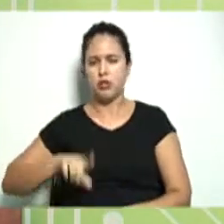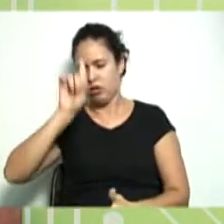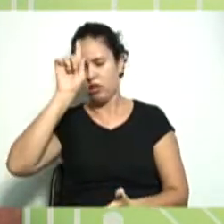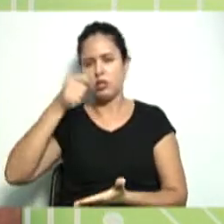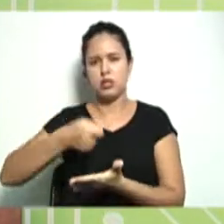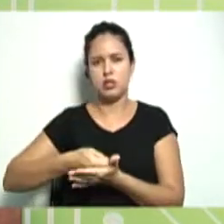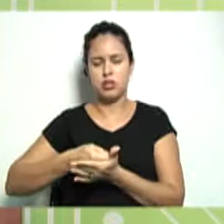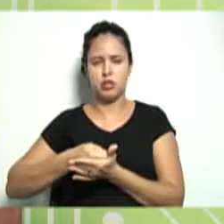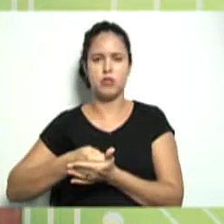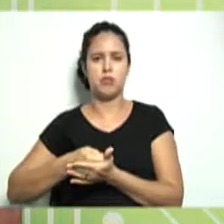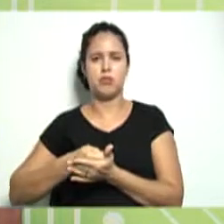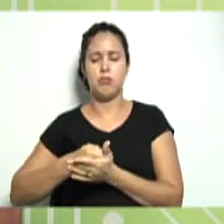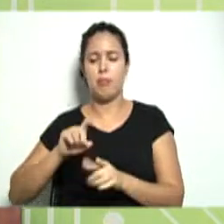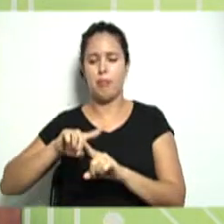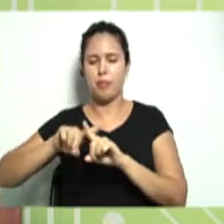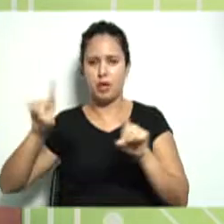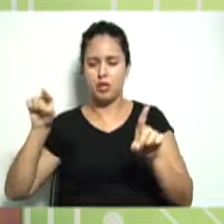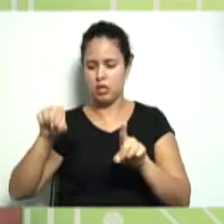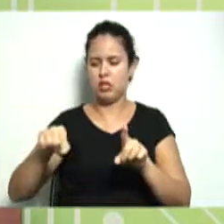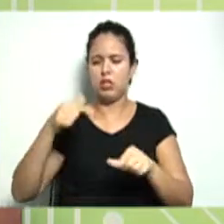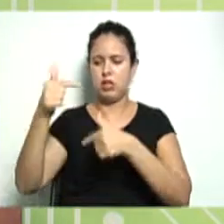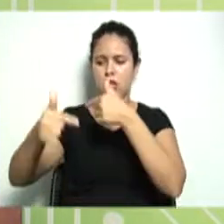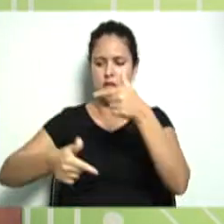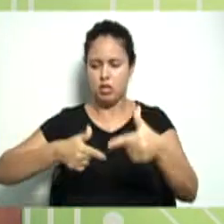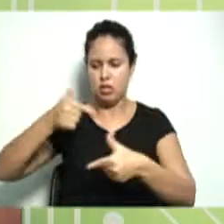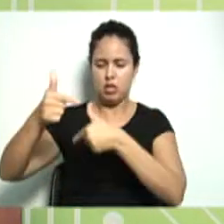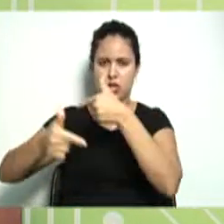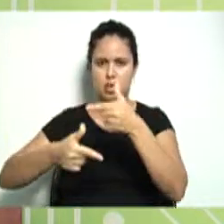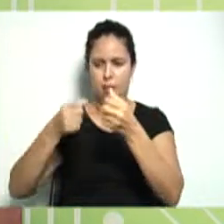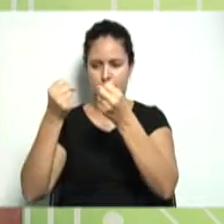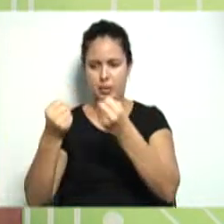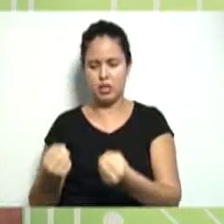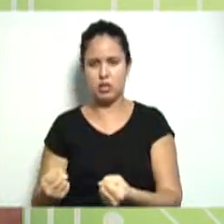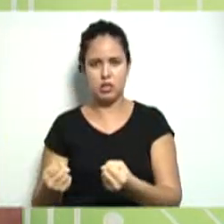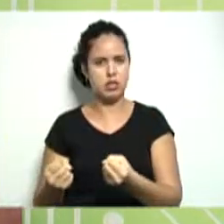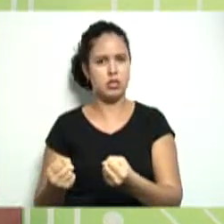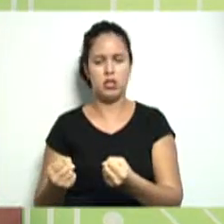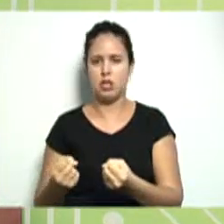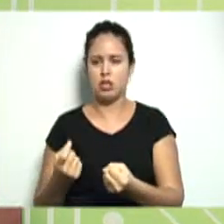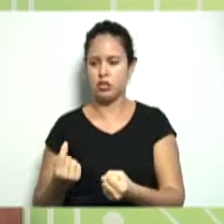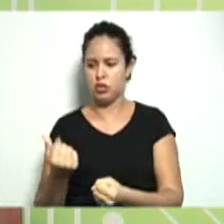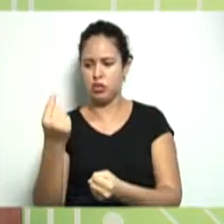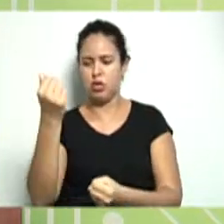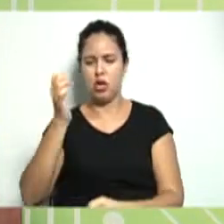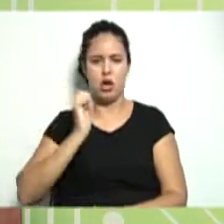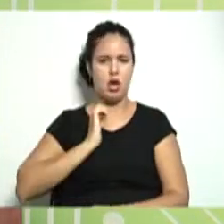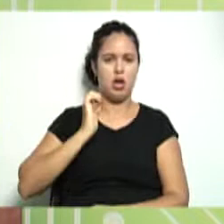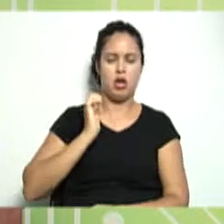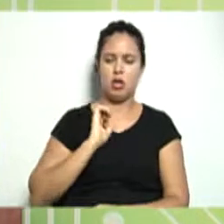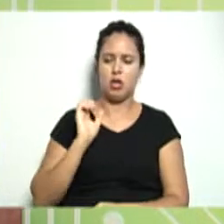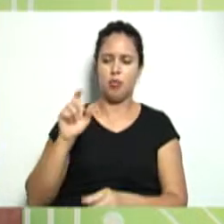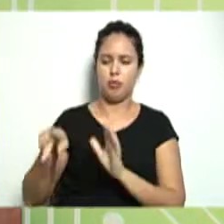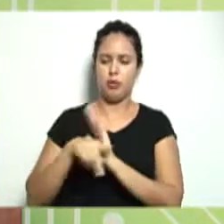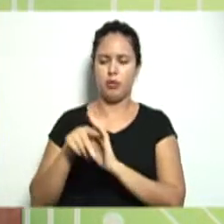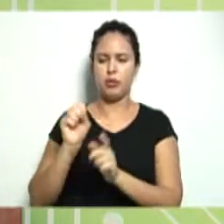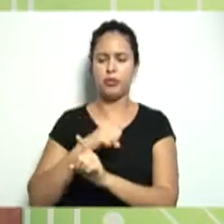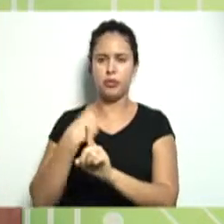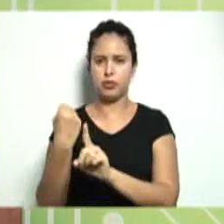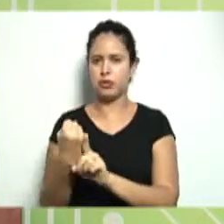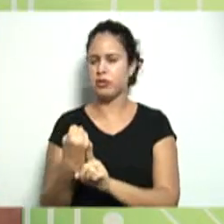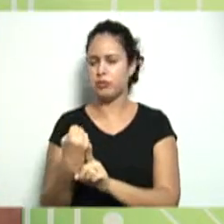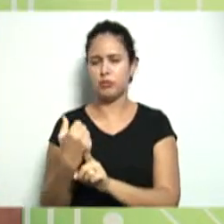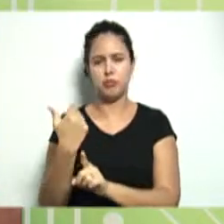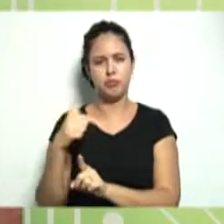mas eles não necessariamente produziam a riqueza da sociedade, né, não trabalhavam os seus